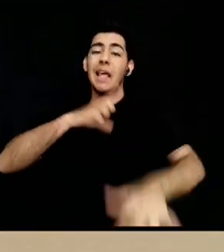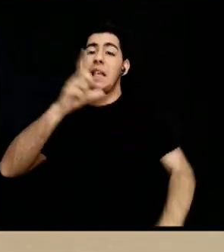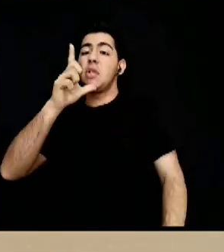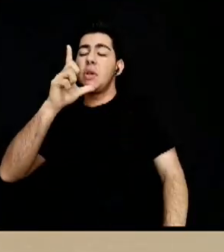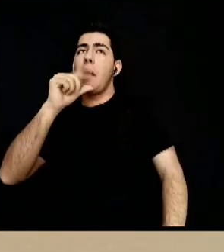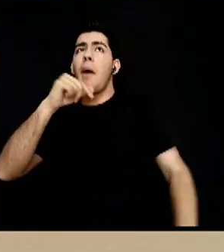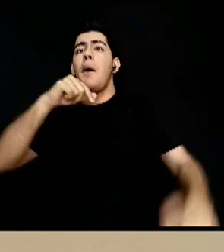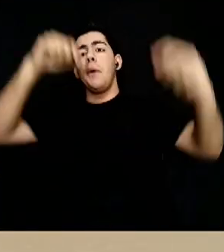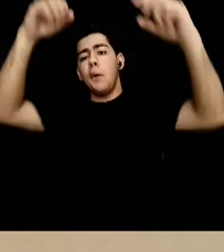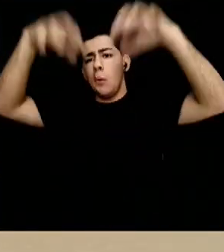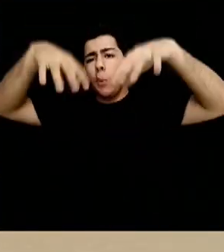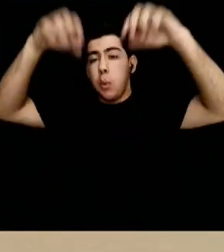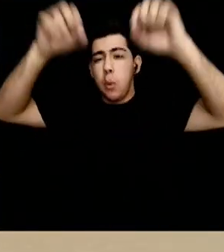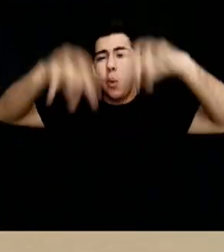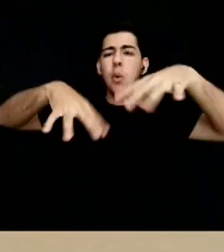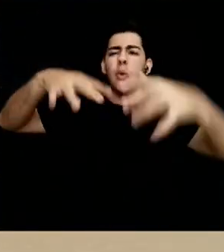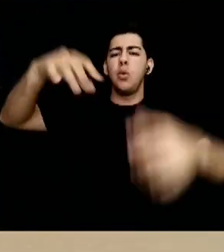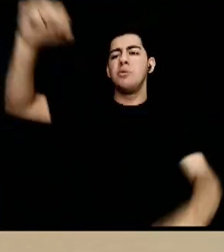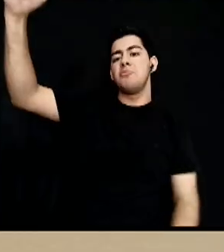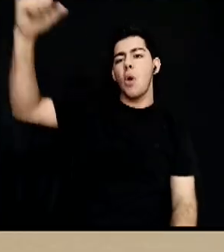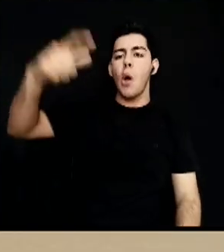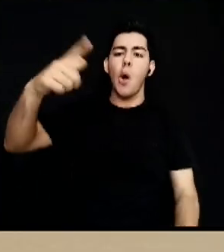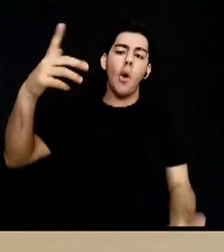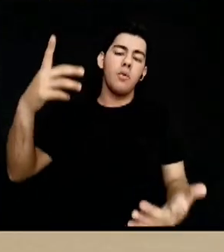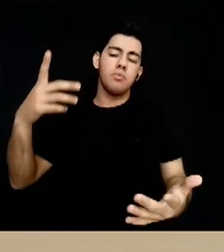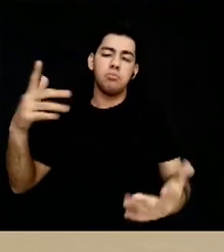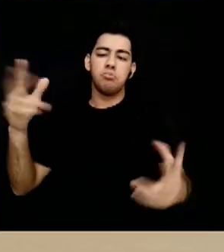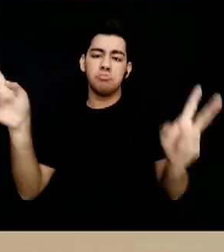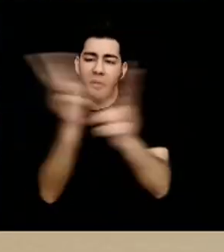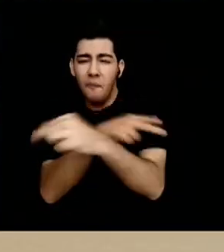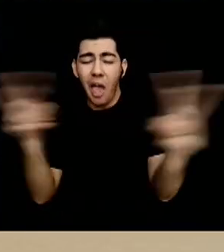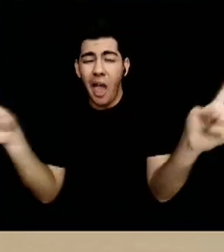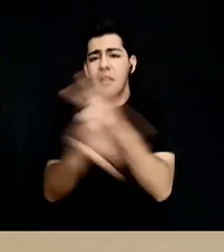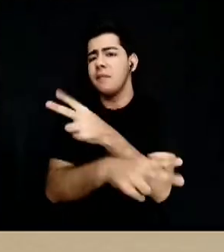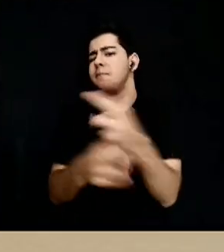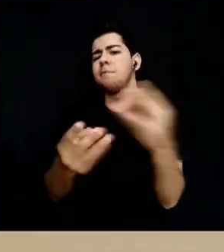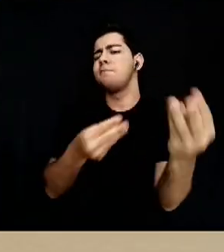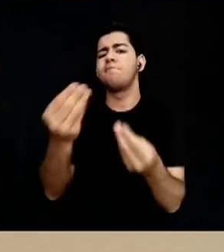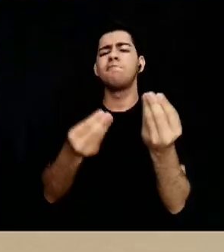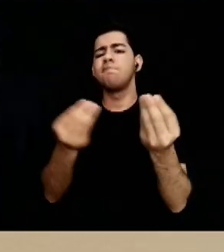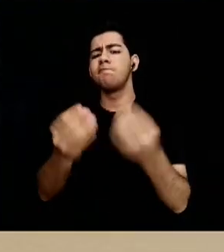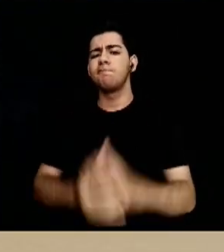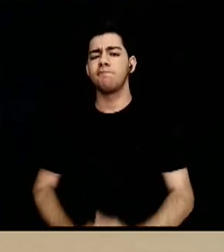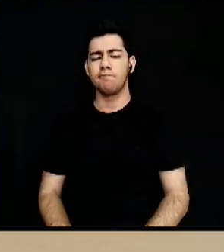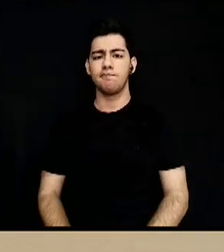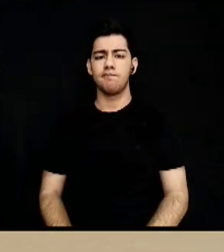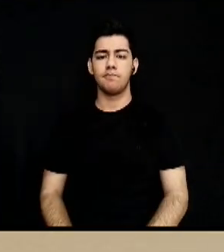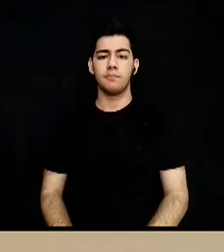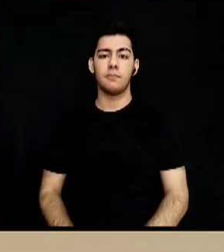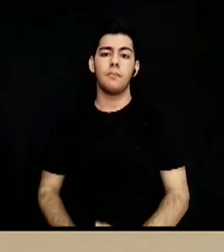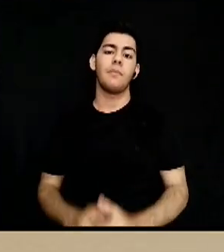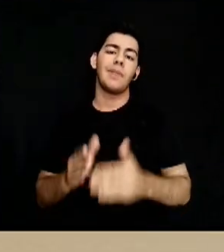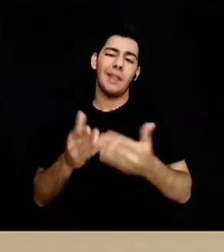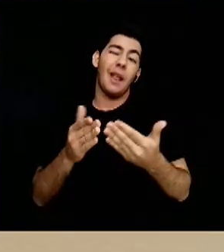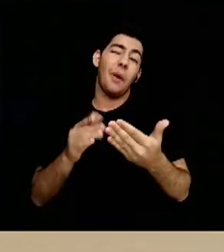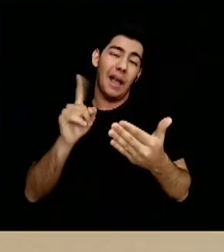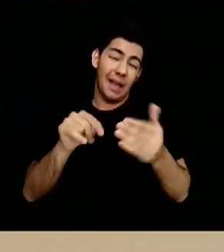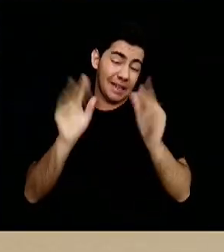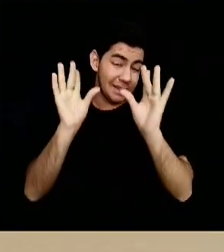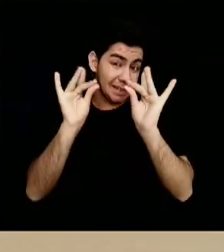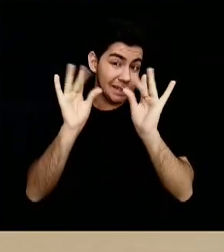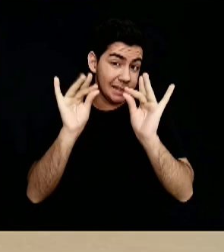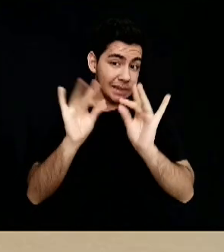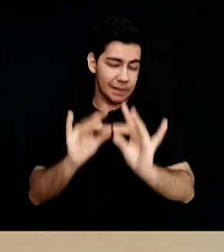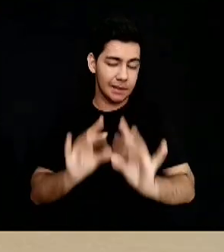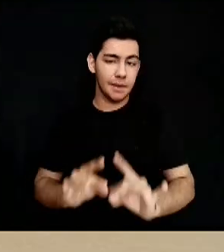de sol, de chuva. Então, é sempre uma questão delicada essa. A tinta